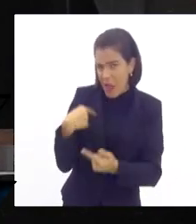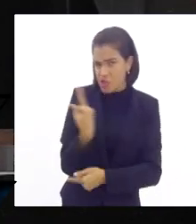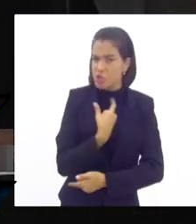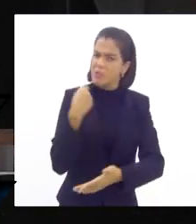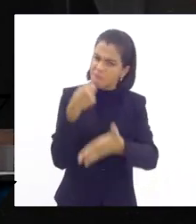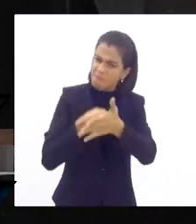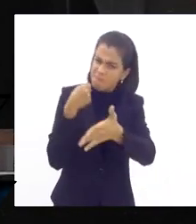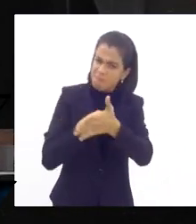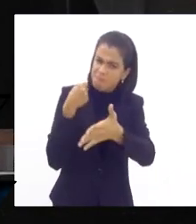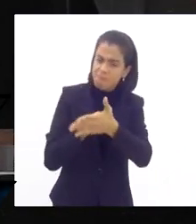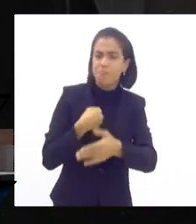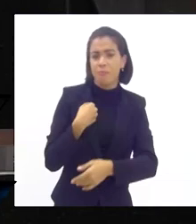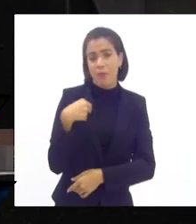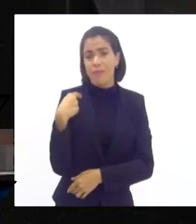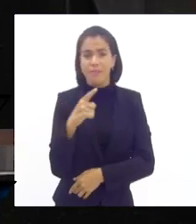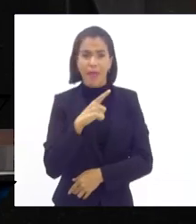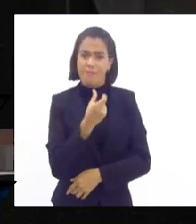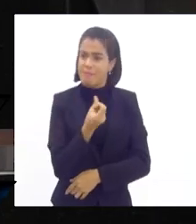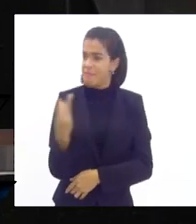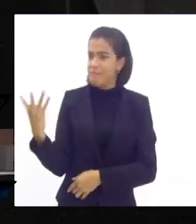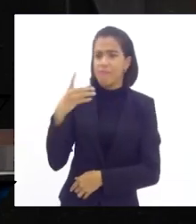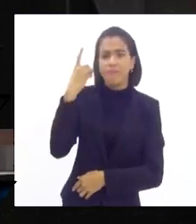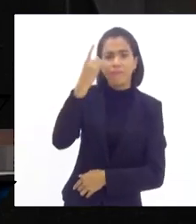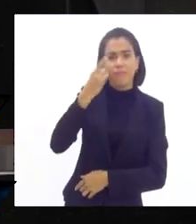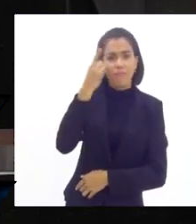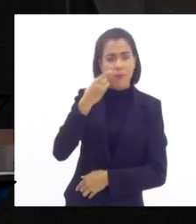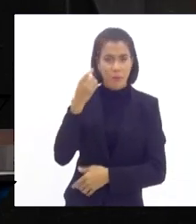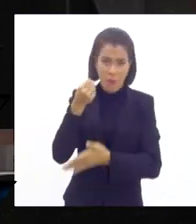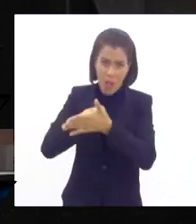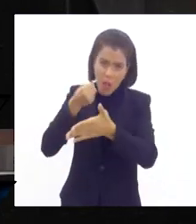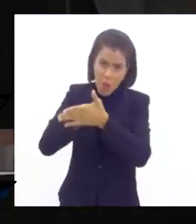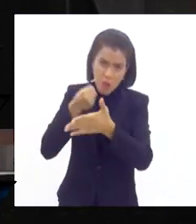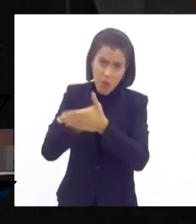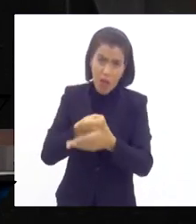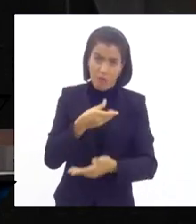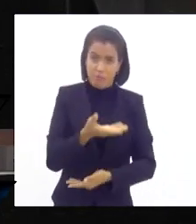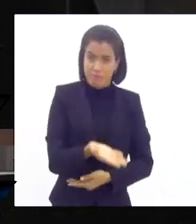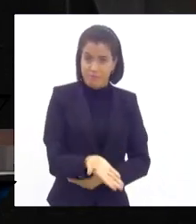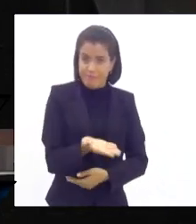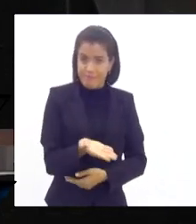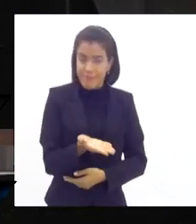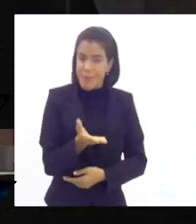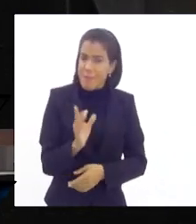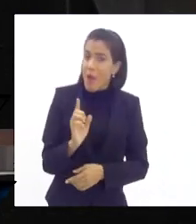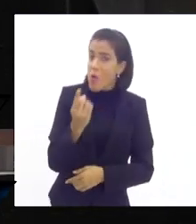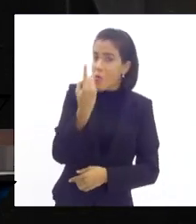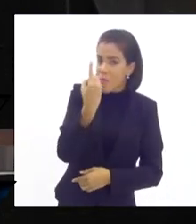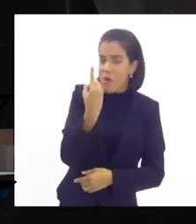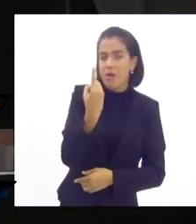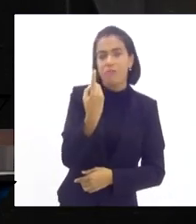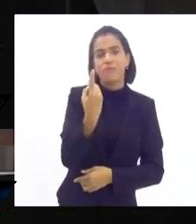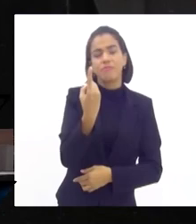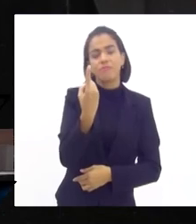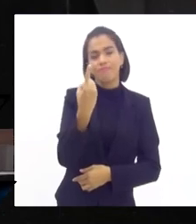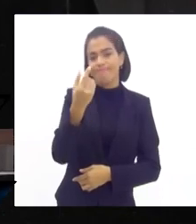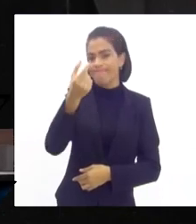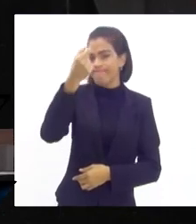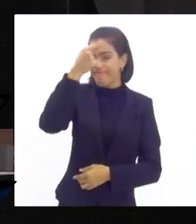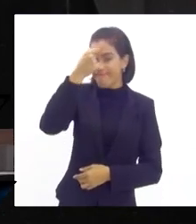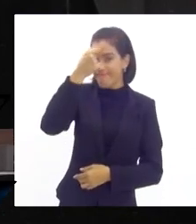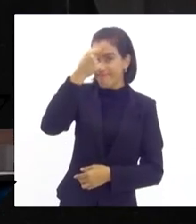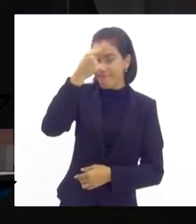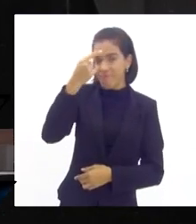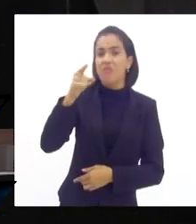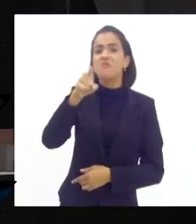Graças a Deus eu tenho um outro deputados aqui para lutar pelo isso aqui agora uma coisa eu quero que vocês fiquem na cabeça de vocês